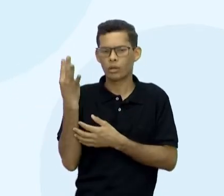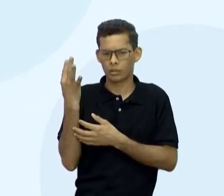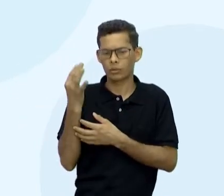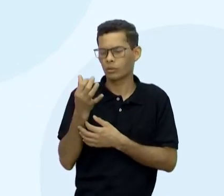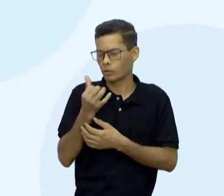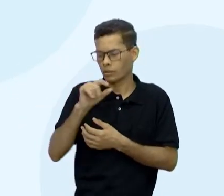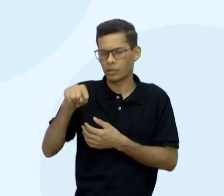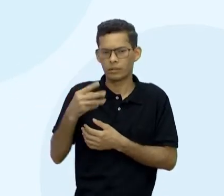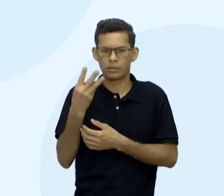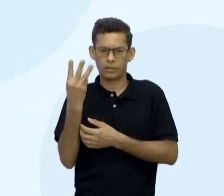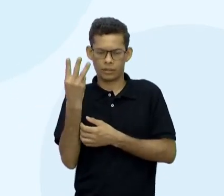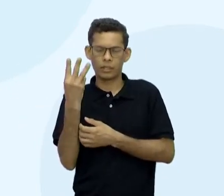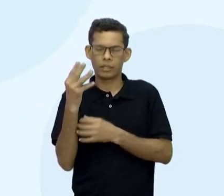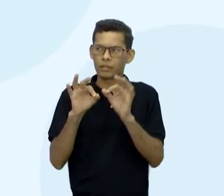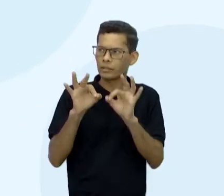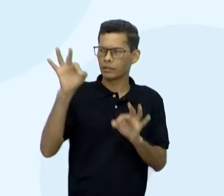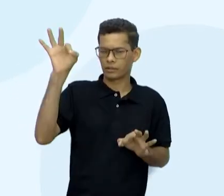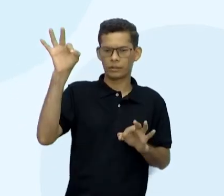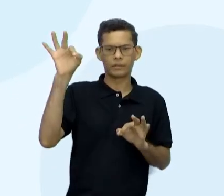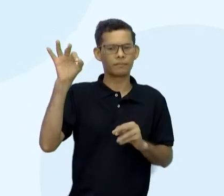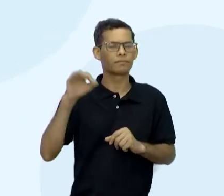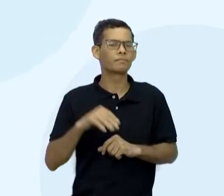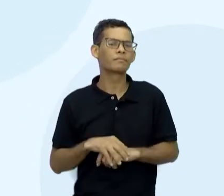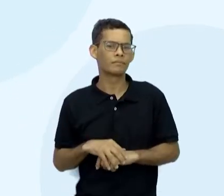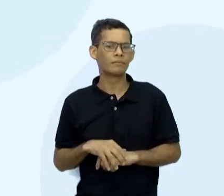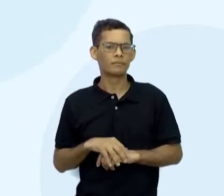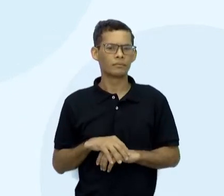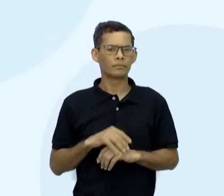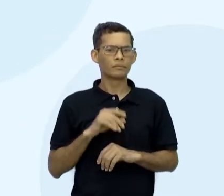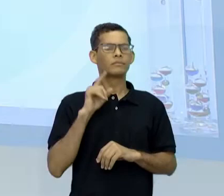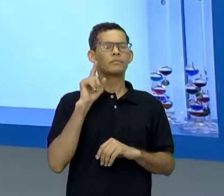fazer, Gibarina? Aqui não tem jeito. É uma questão